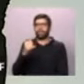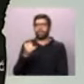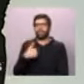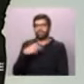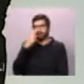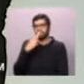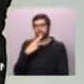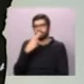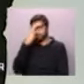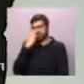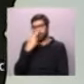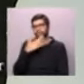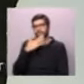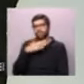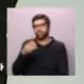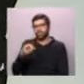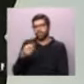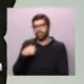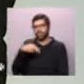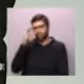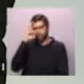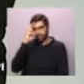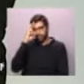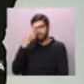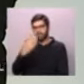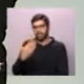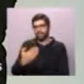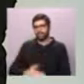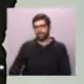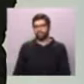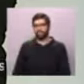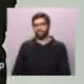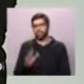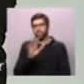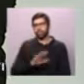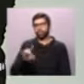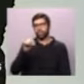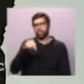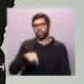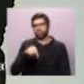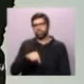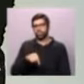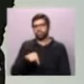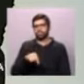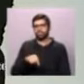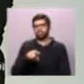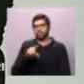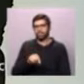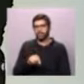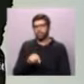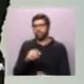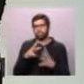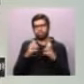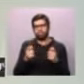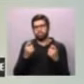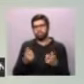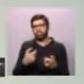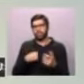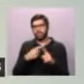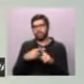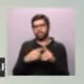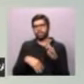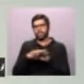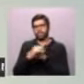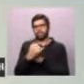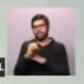Branco com 19 e Porto Alegre com 17. Para a região sul também pouca nubosidade, temperatura máxima de 20